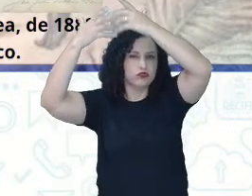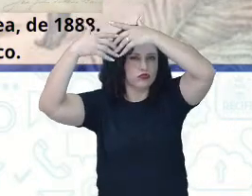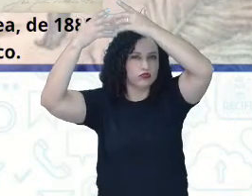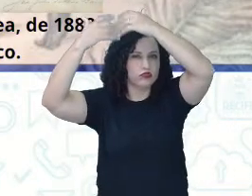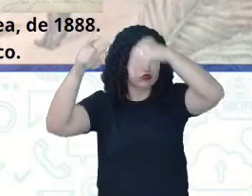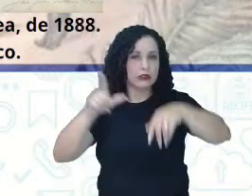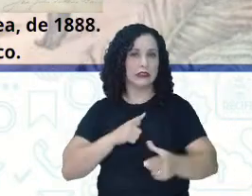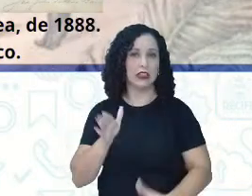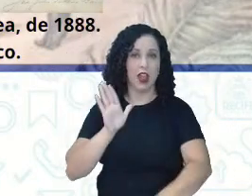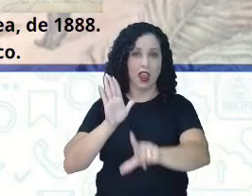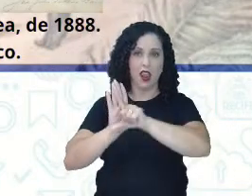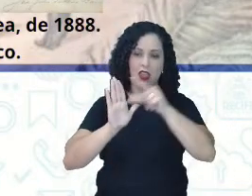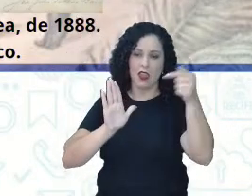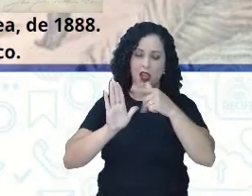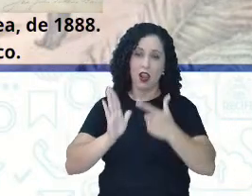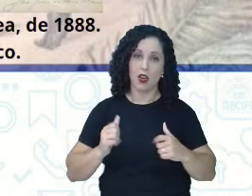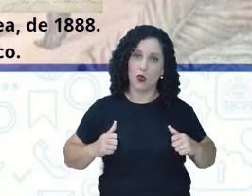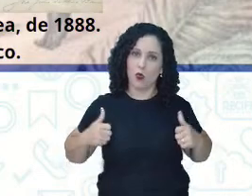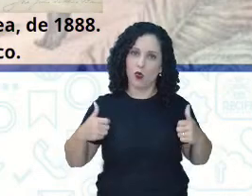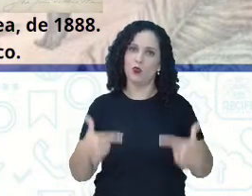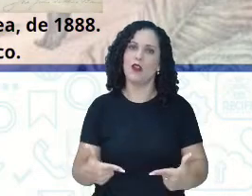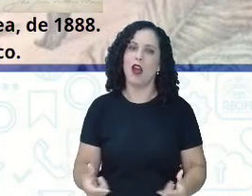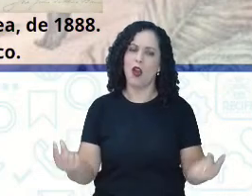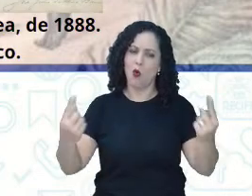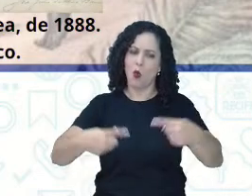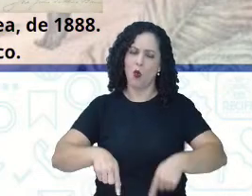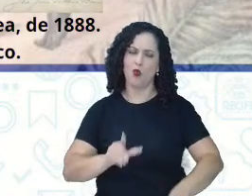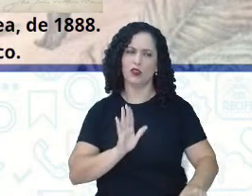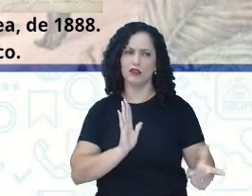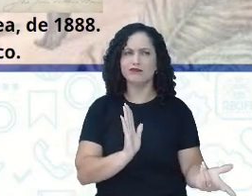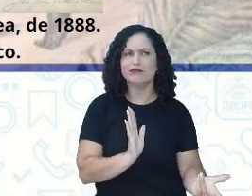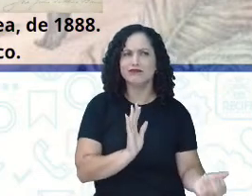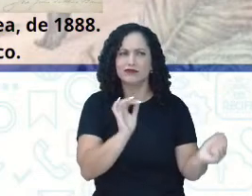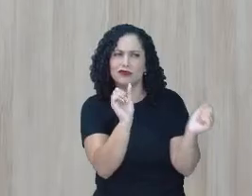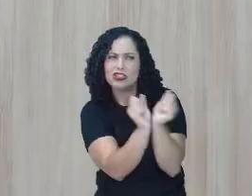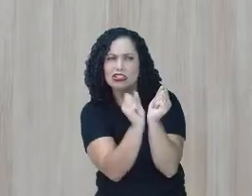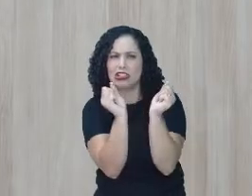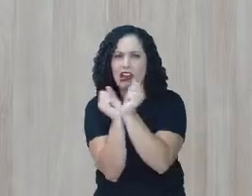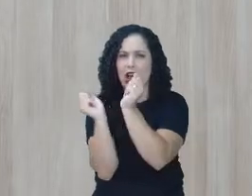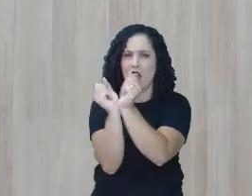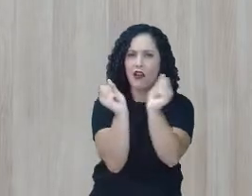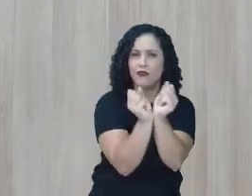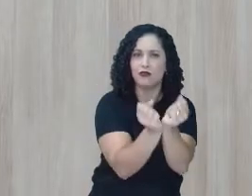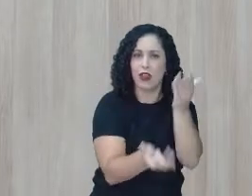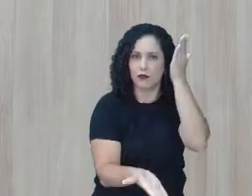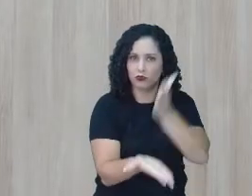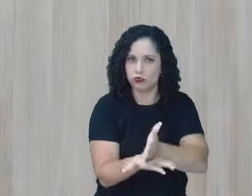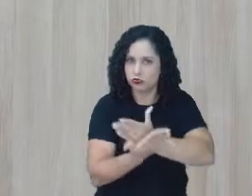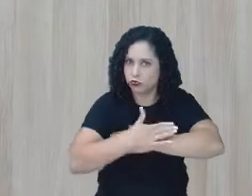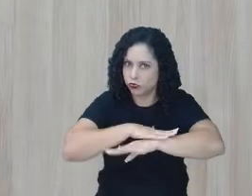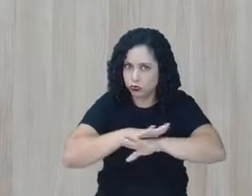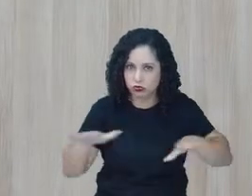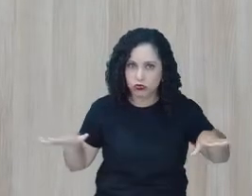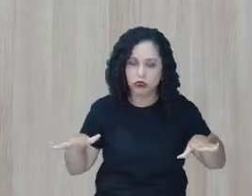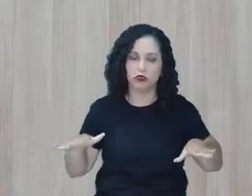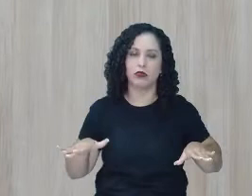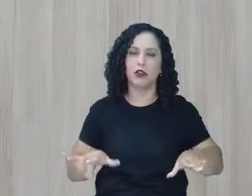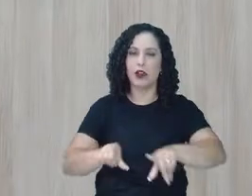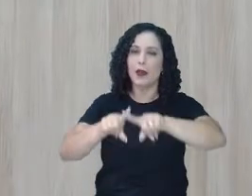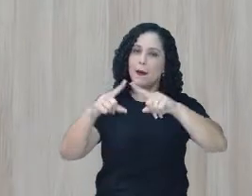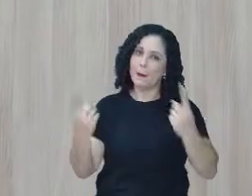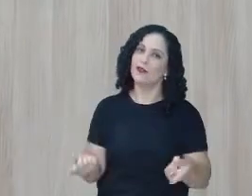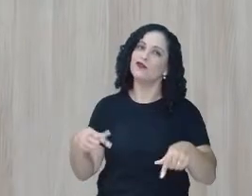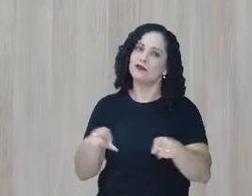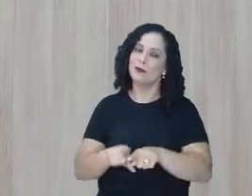instrumento legal para lutar contra a escravidão, tá certo? E, enfim, acabá-la, mas, obviamente,